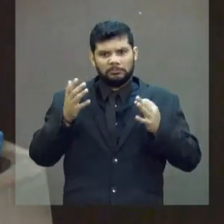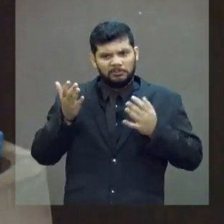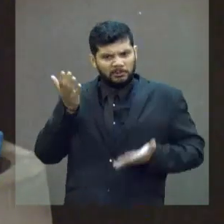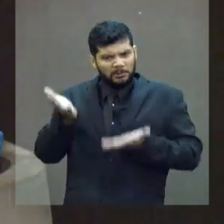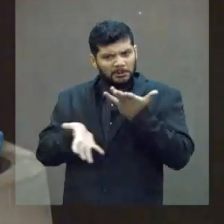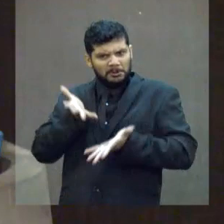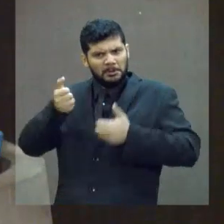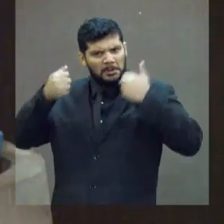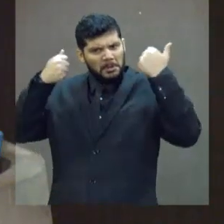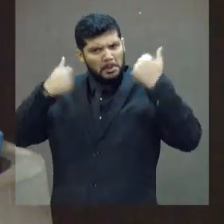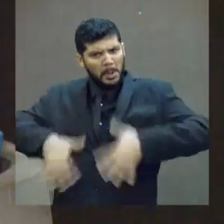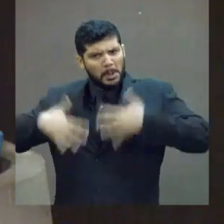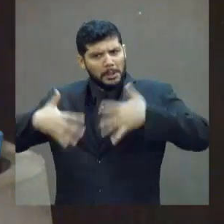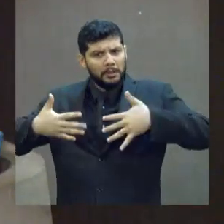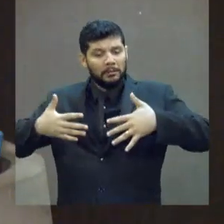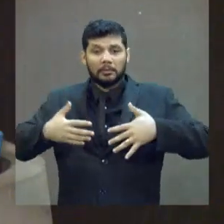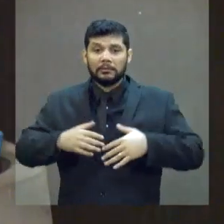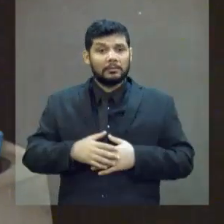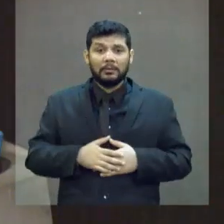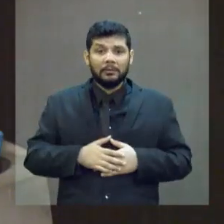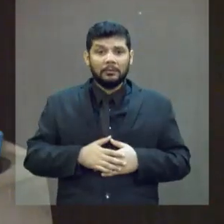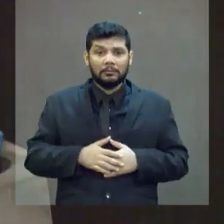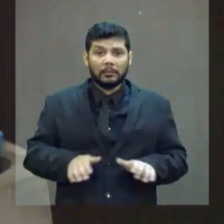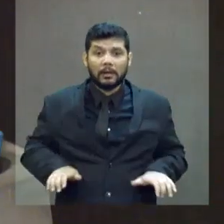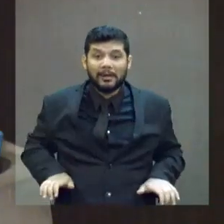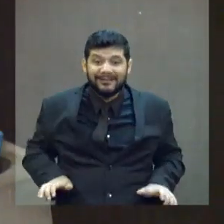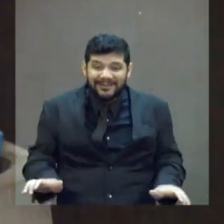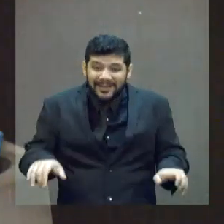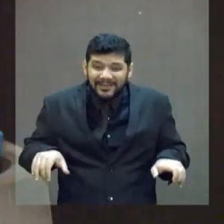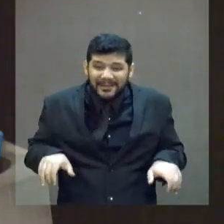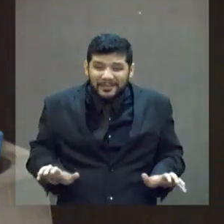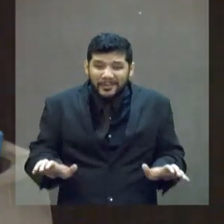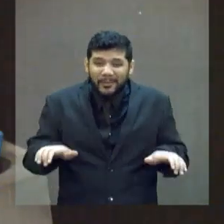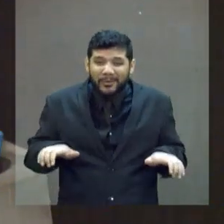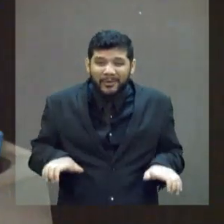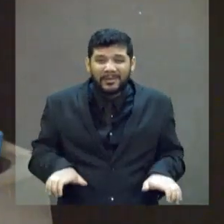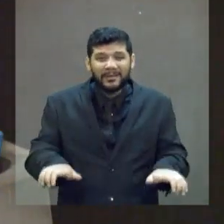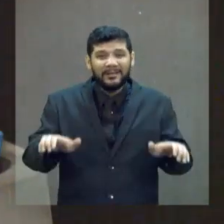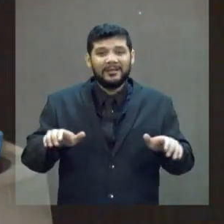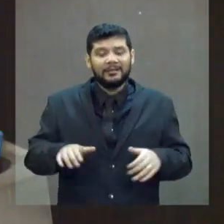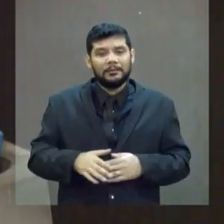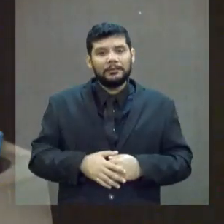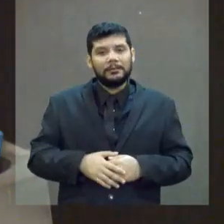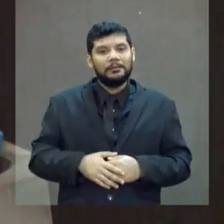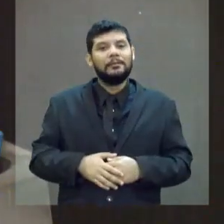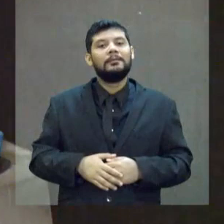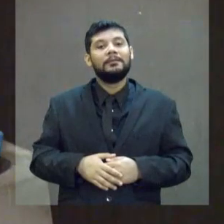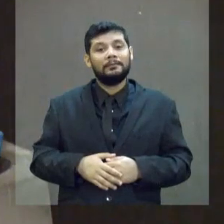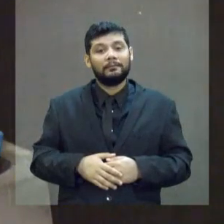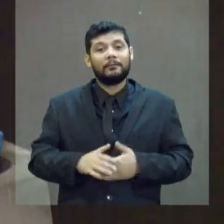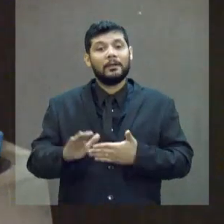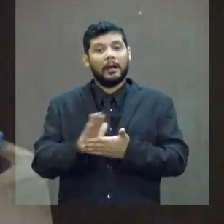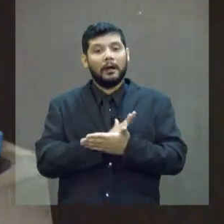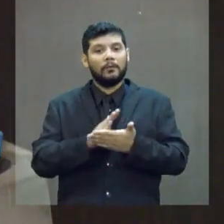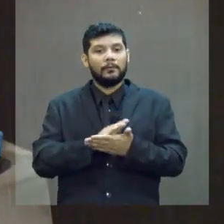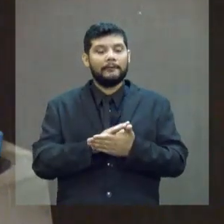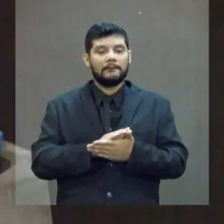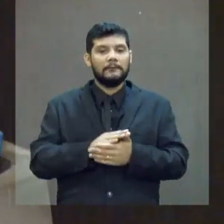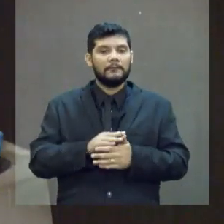eu estou falando de cadeira de roda, ainda. E há quem faça politicagem